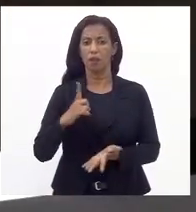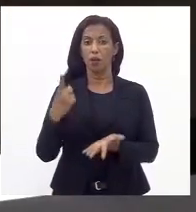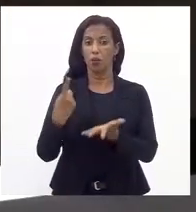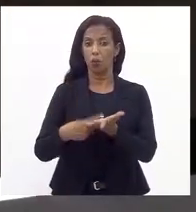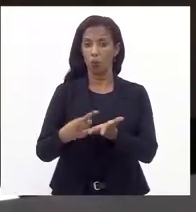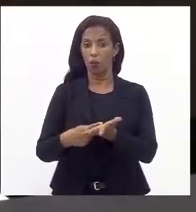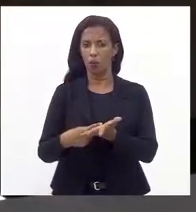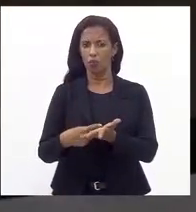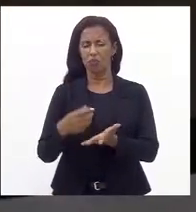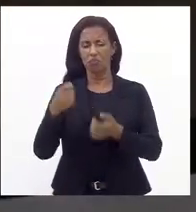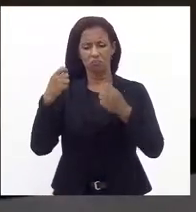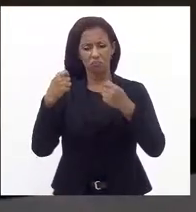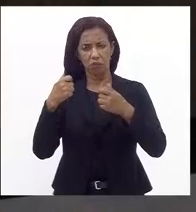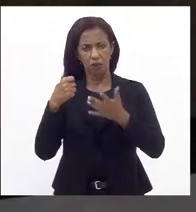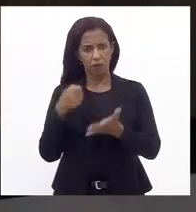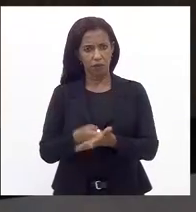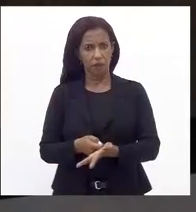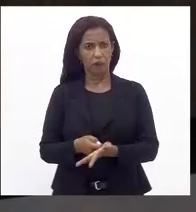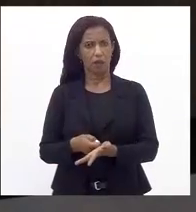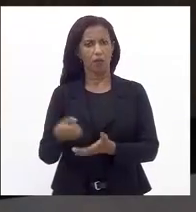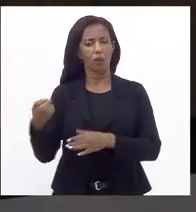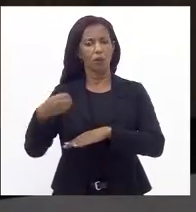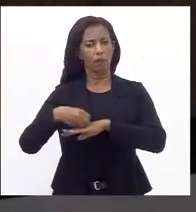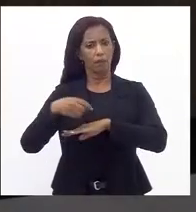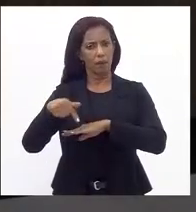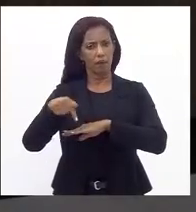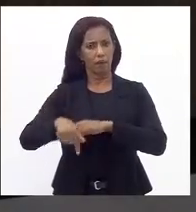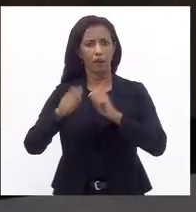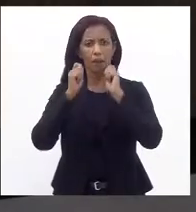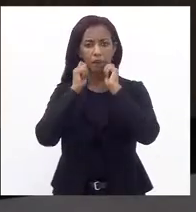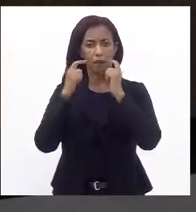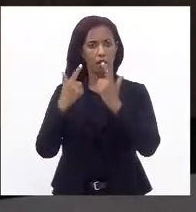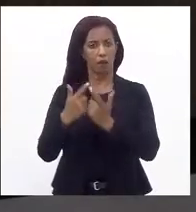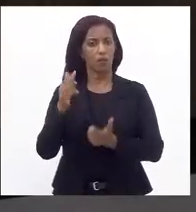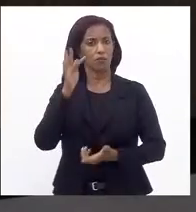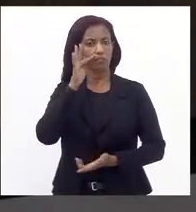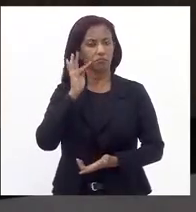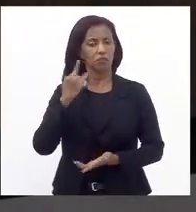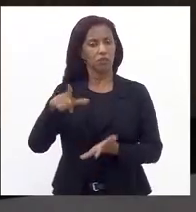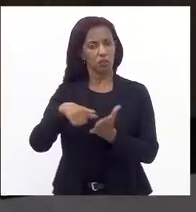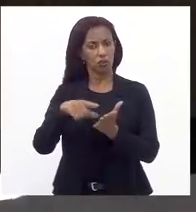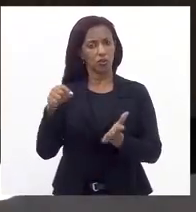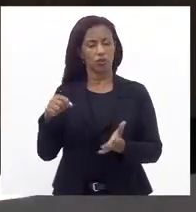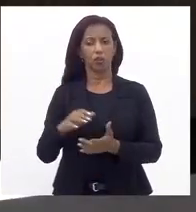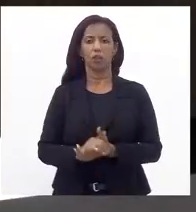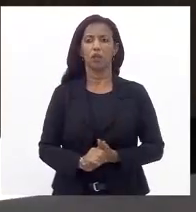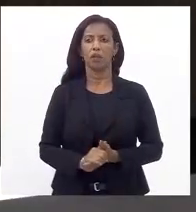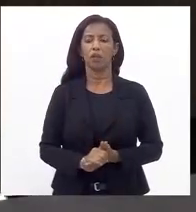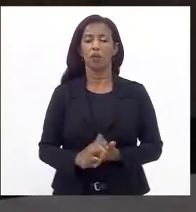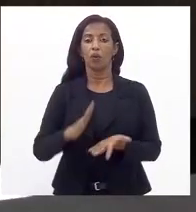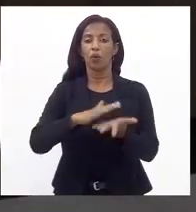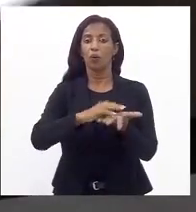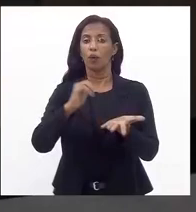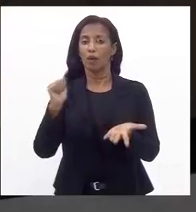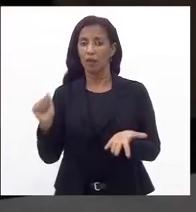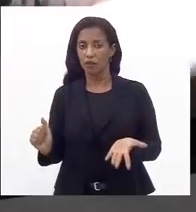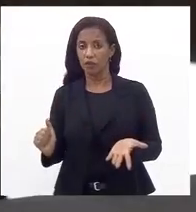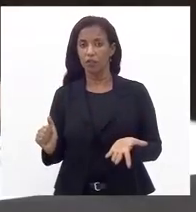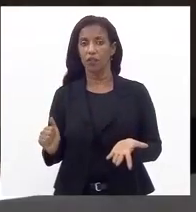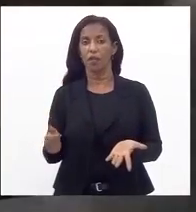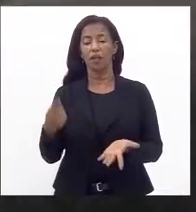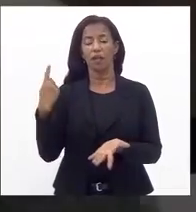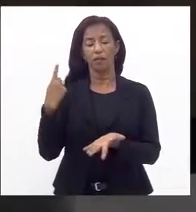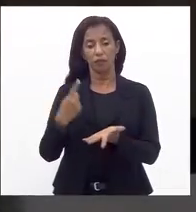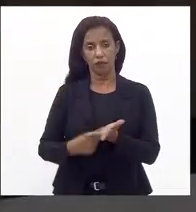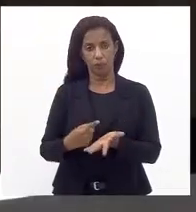um compromisso efetivo de Enviar para esta casa este debate do Qual deputado pela Serafina em destaque com a retirada do destaque